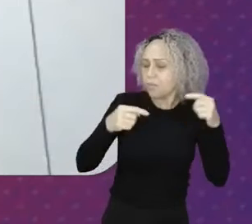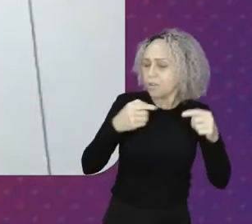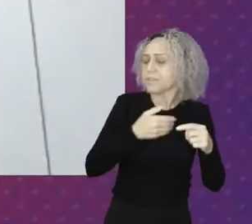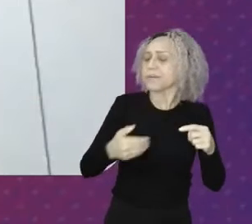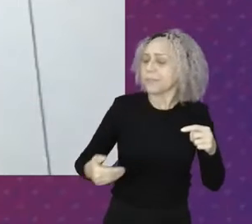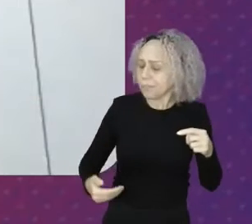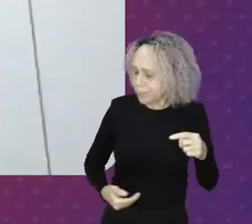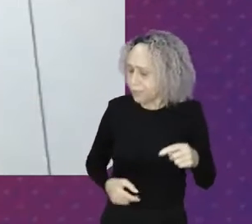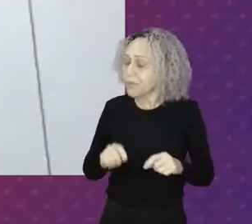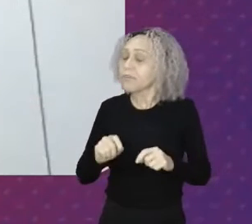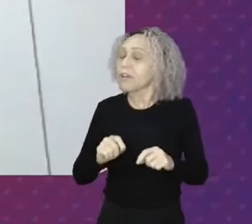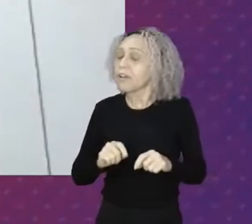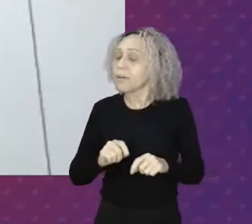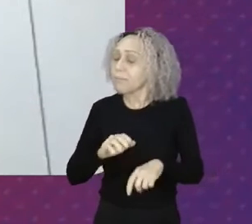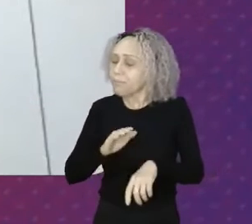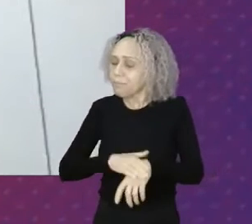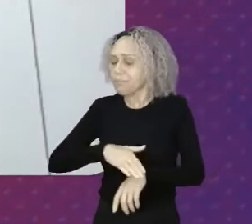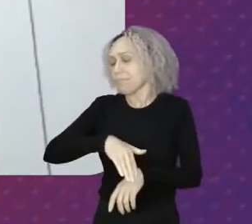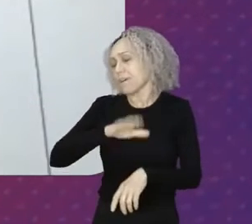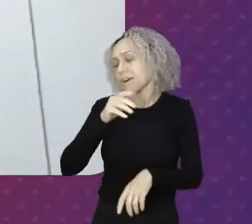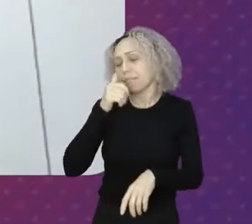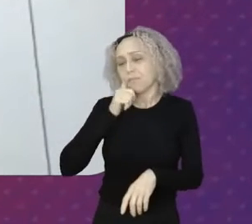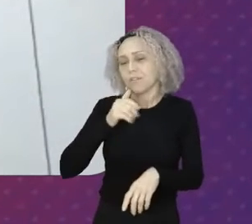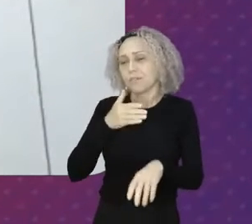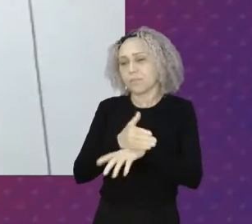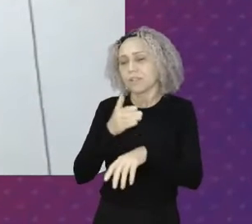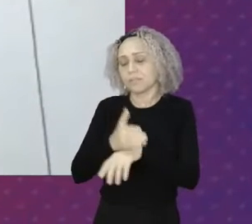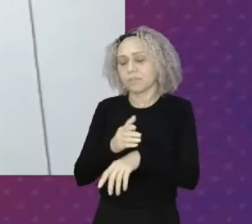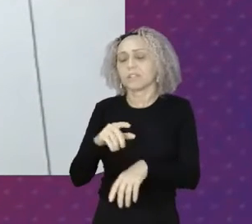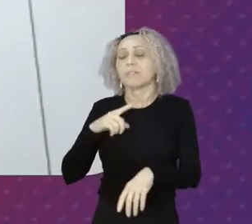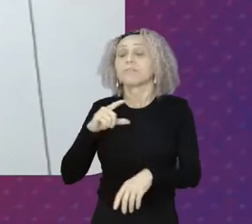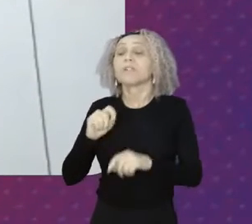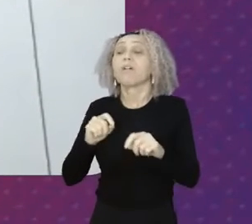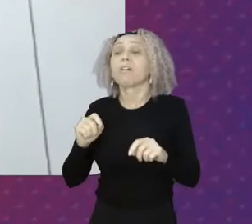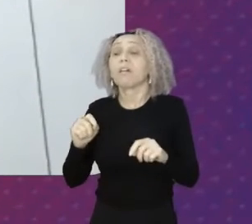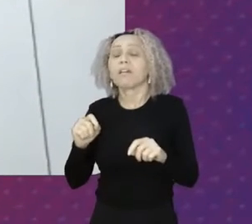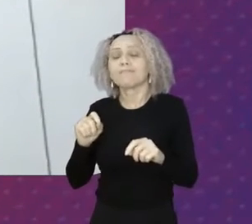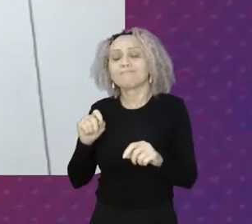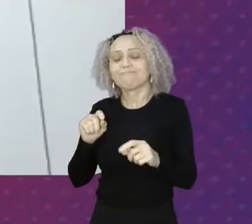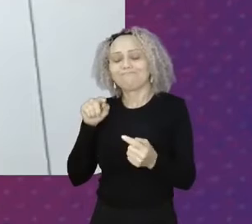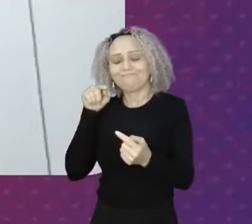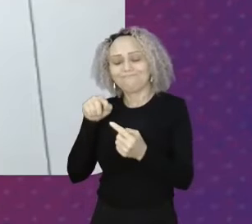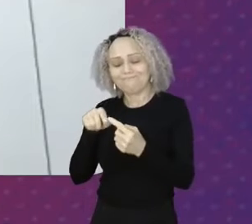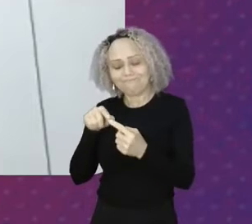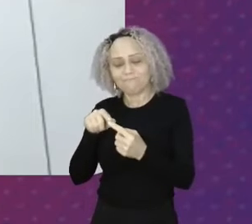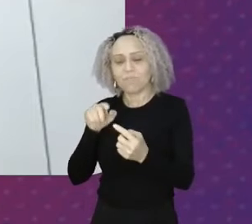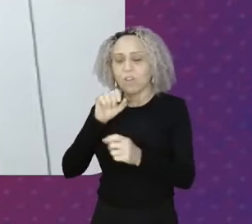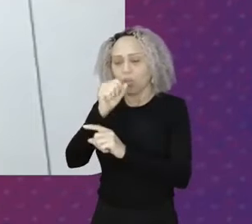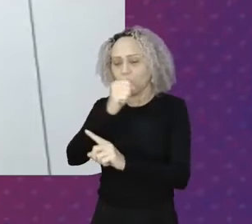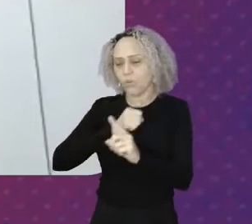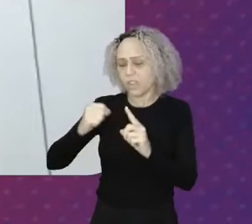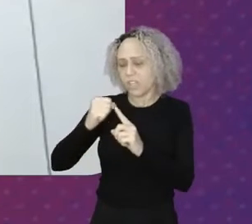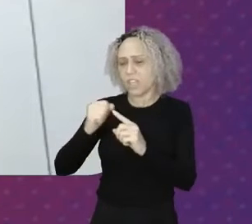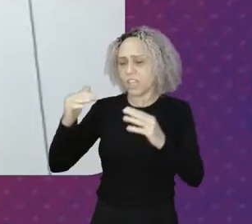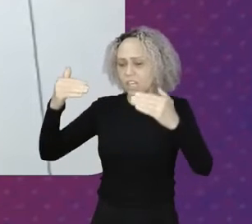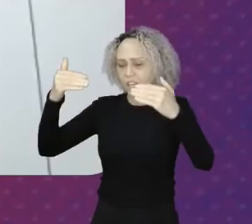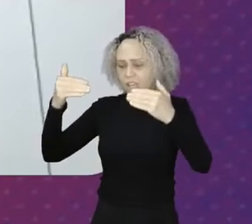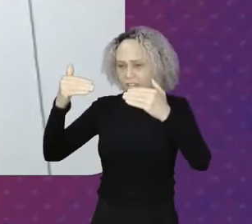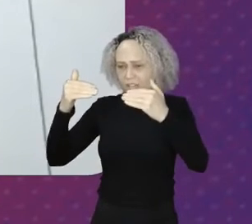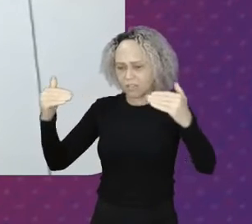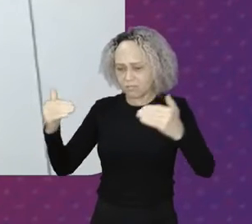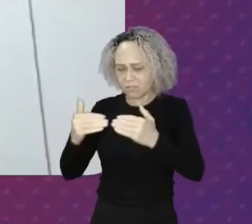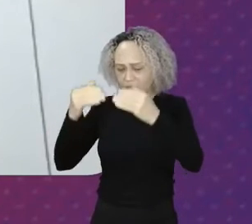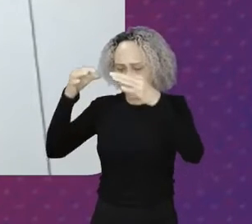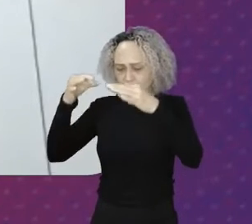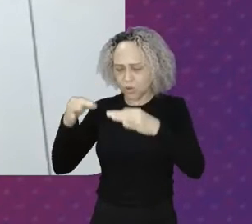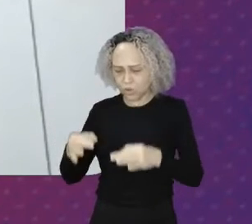ter uma sociedade melhor, mais justa, mais igualitária, uma sociedade mais avançada no que